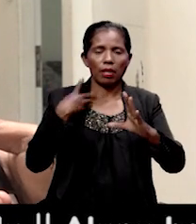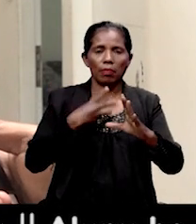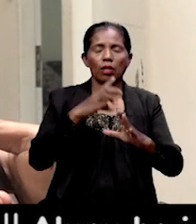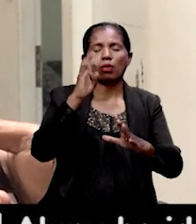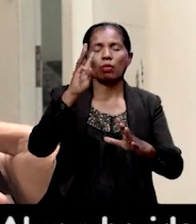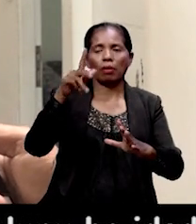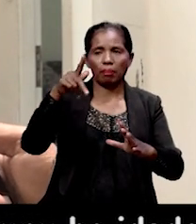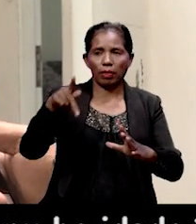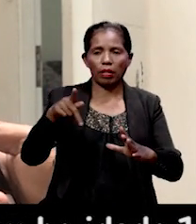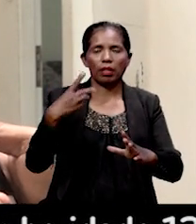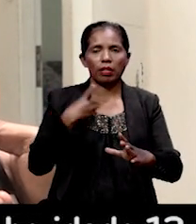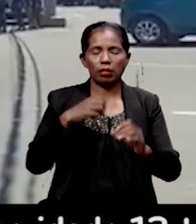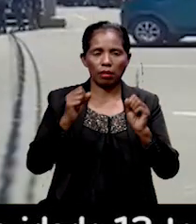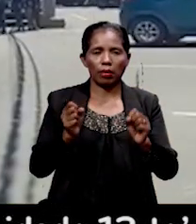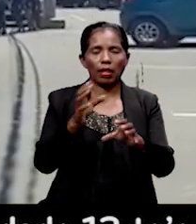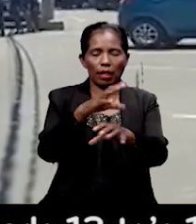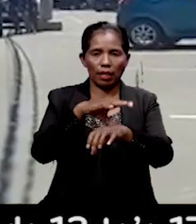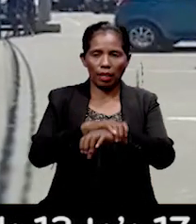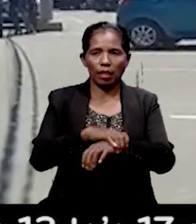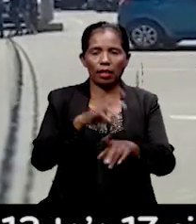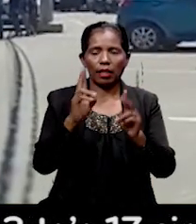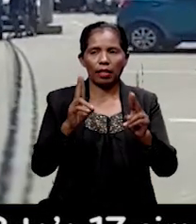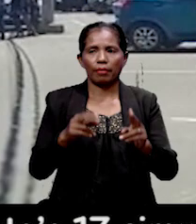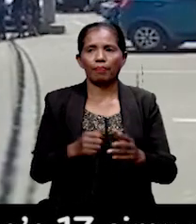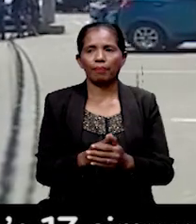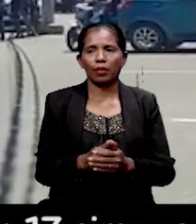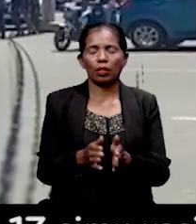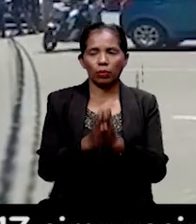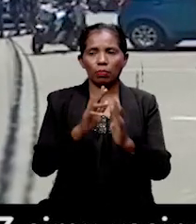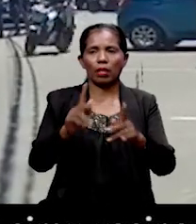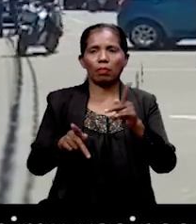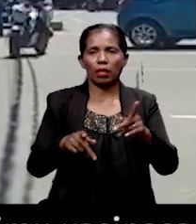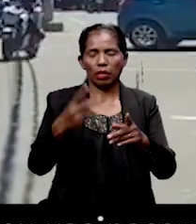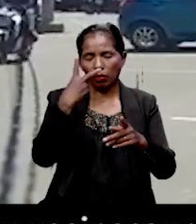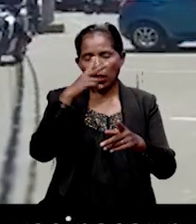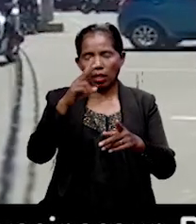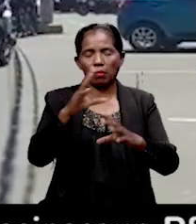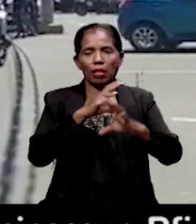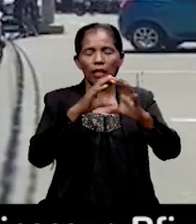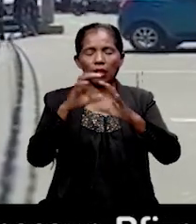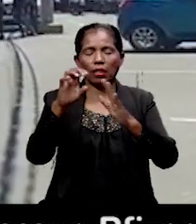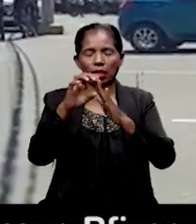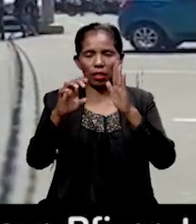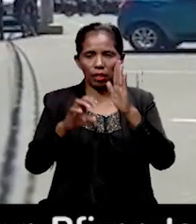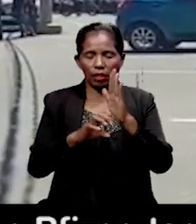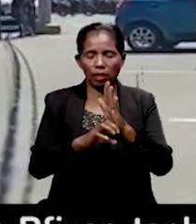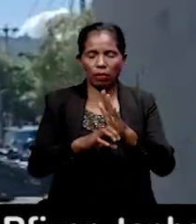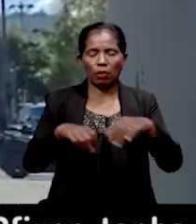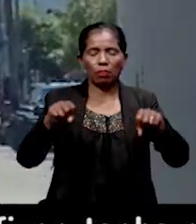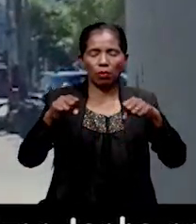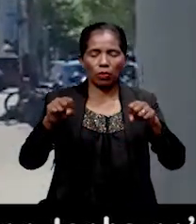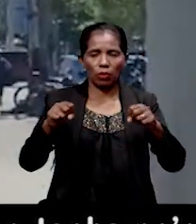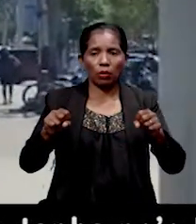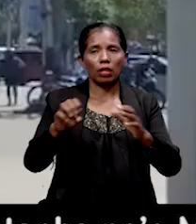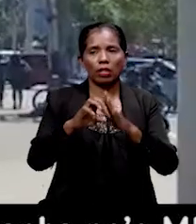aminha Facebook, para itavel halao tasao. Komandante Nemos husuba komunidade atau taumatan bakareta estado no motorizada estado nian nebe